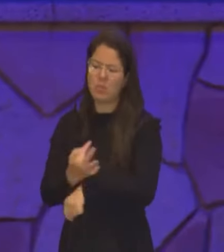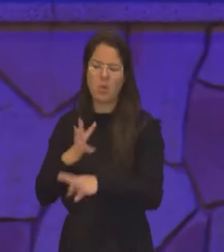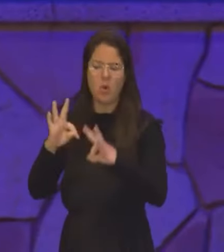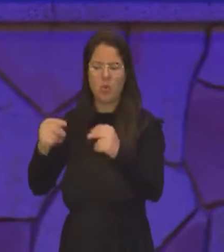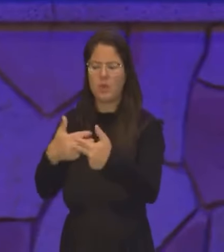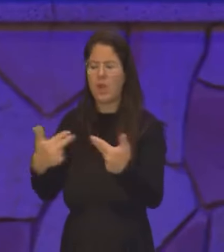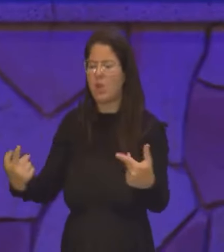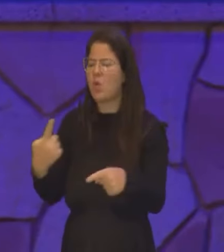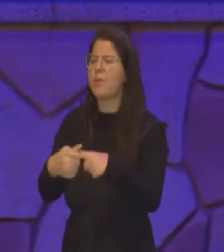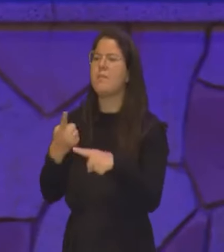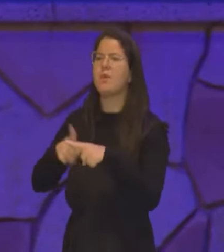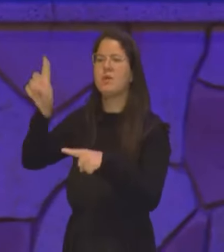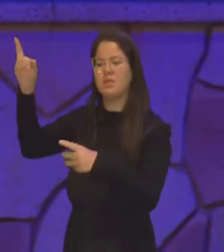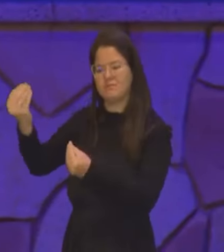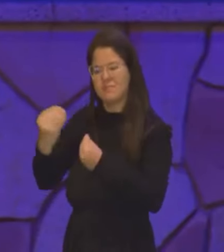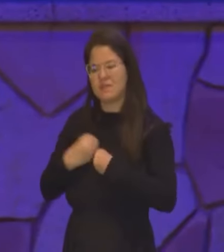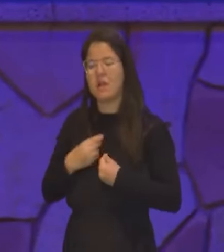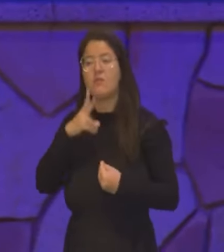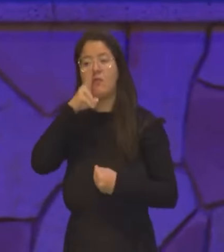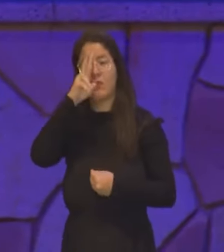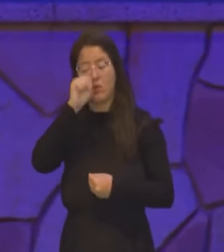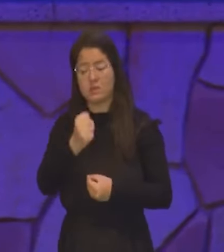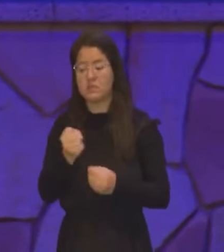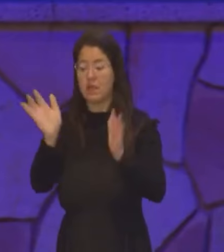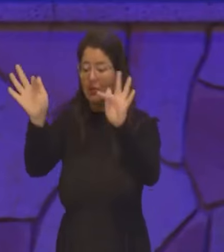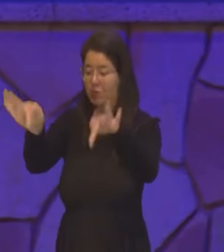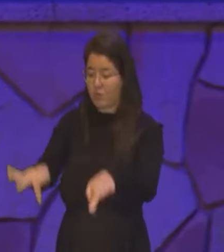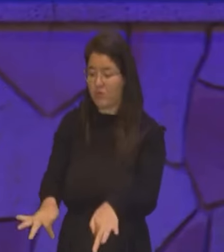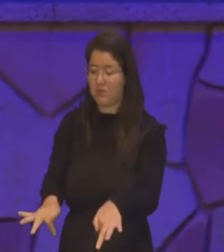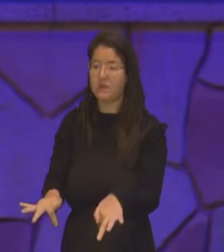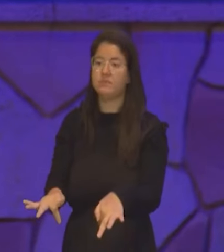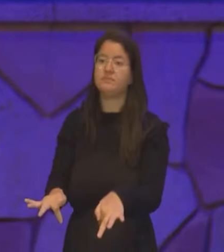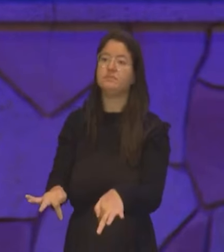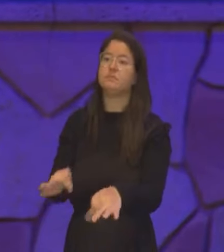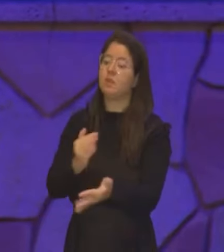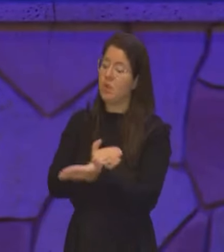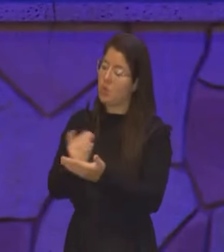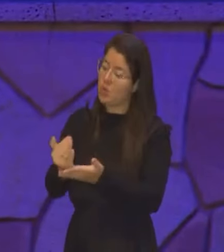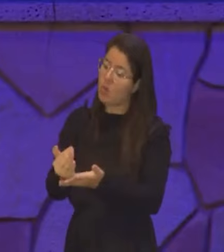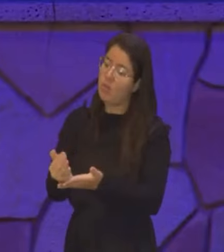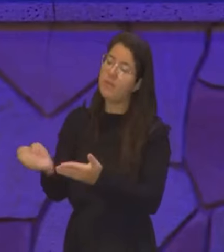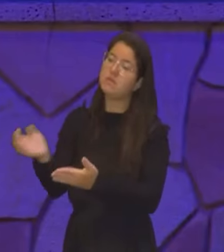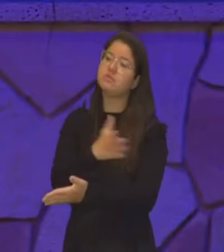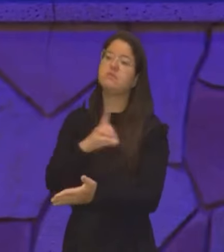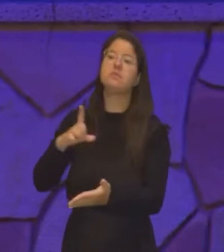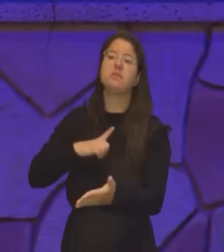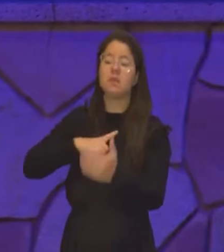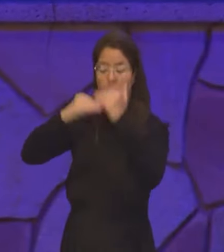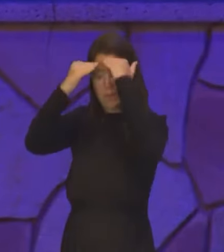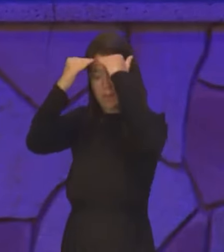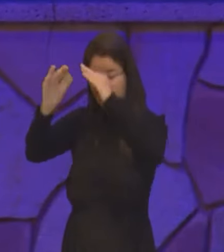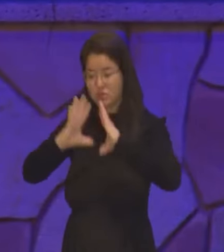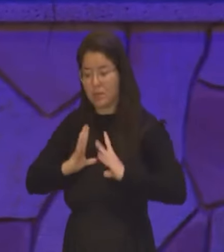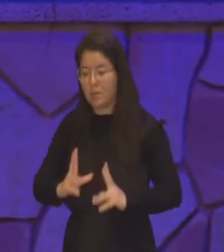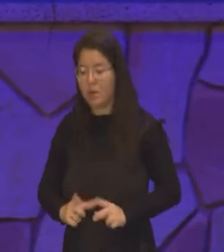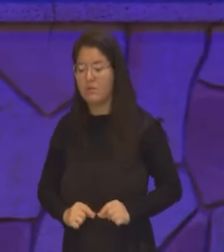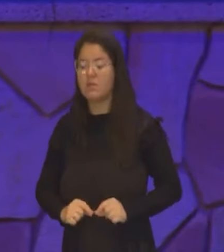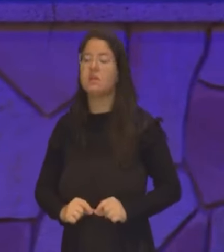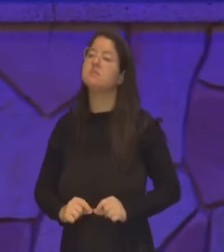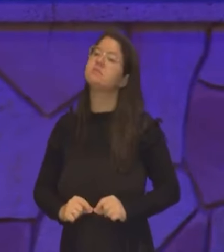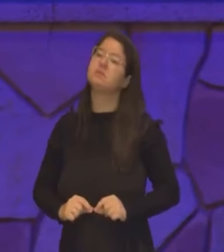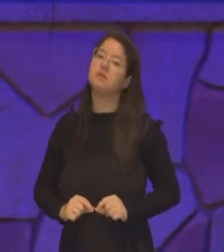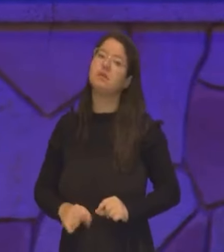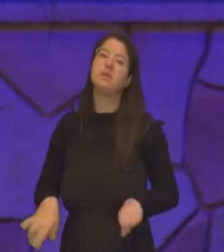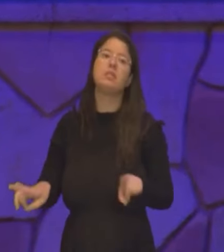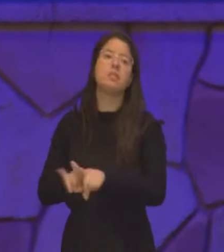porque Ele me fortalece. E por fim, o recomeço produz obediência, purificação